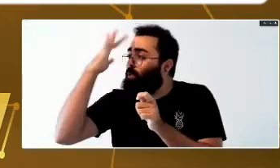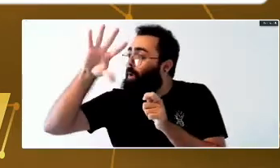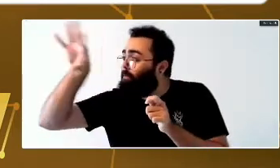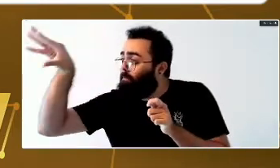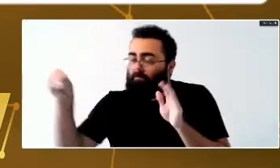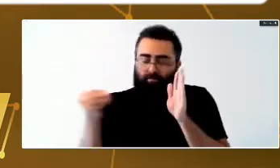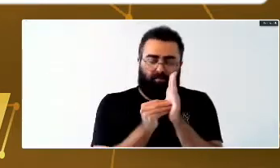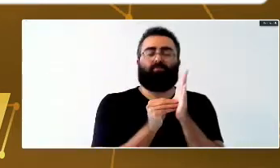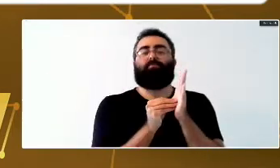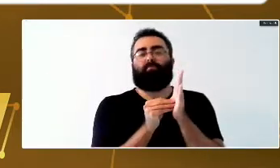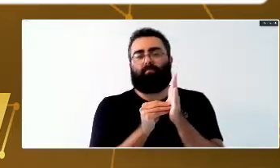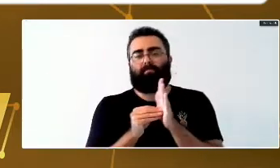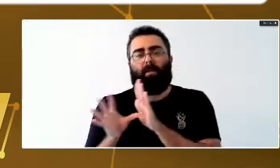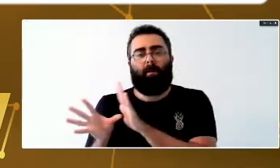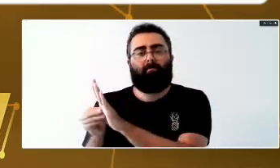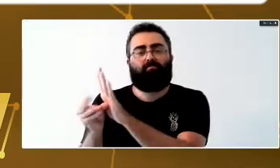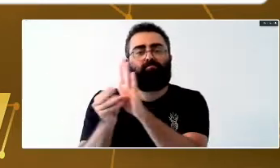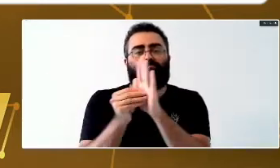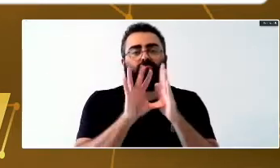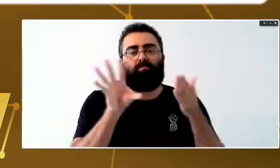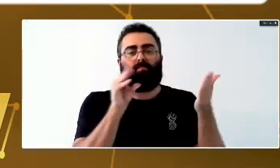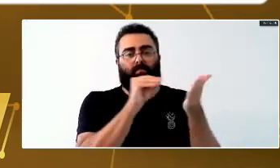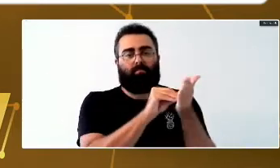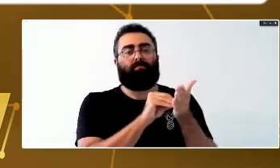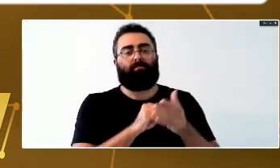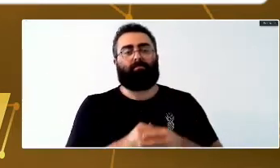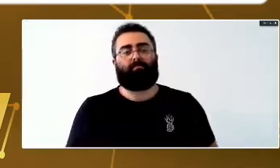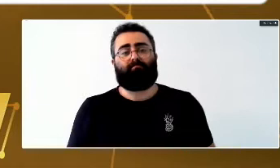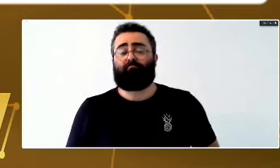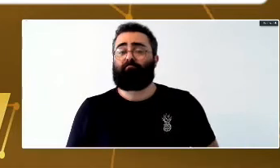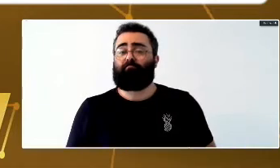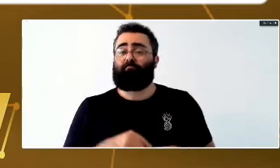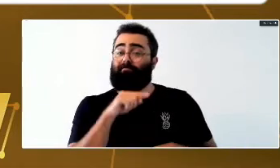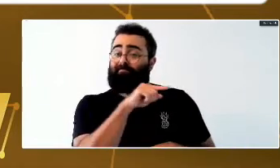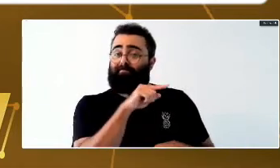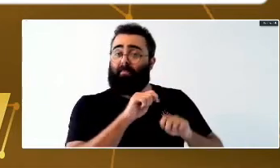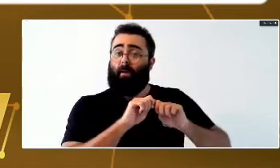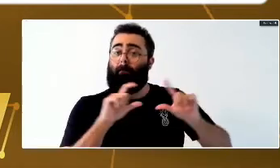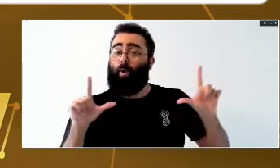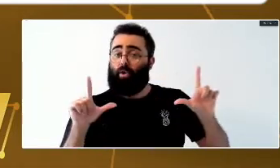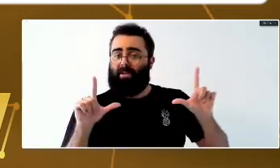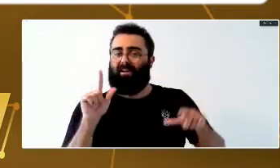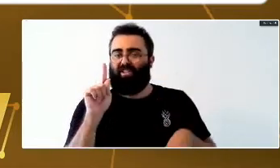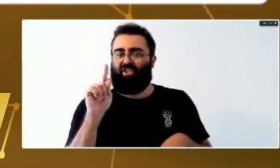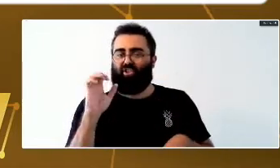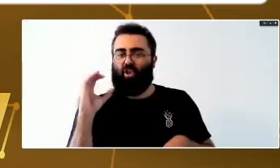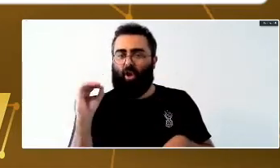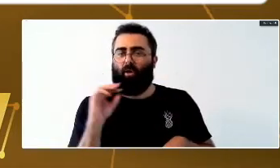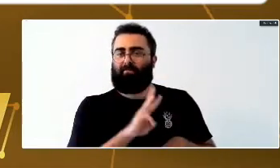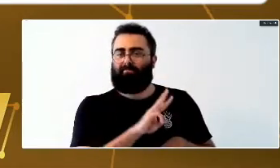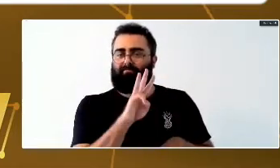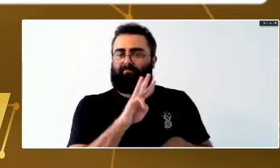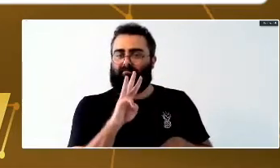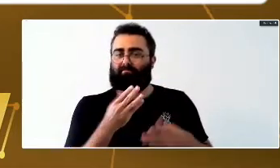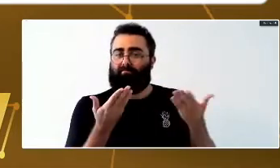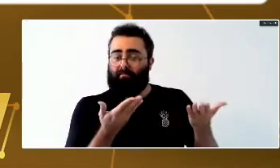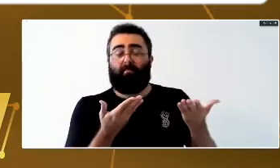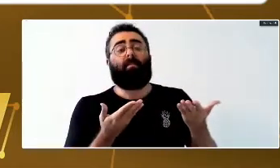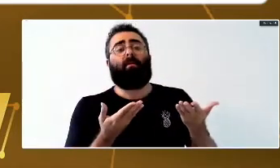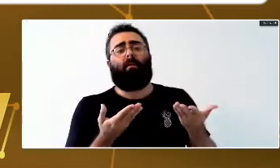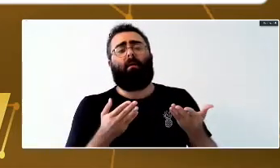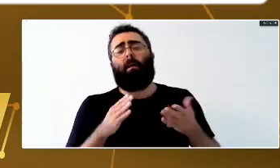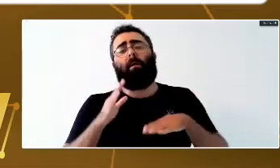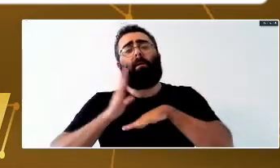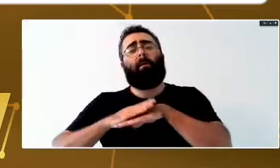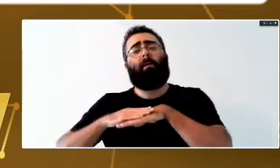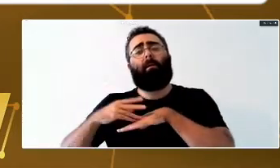final. Ele é um portal que basicamente foi desenvolvido pela nossa